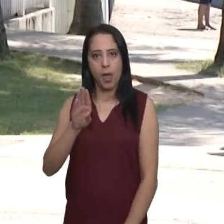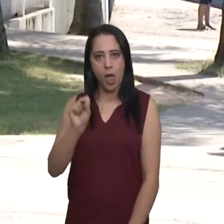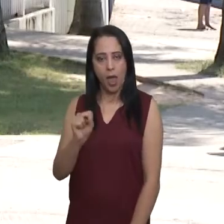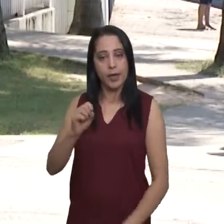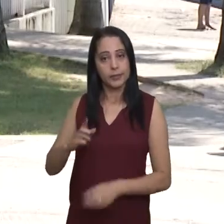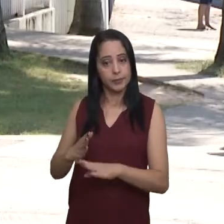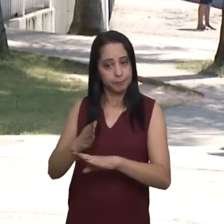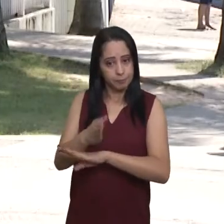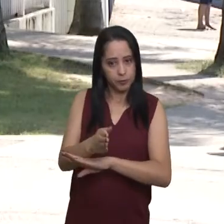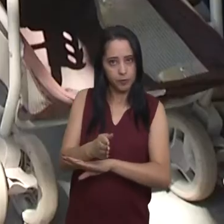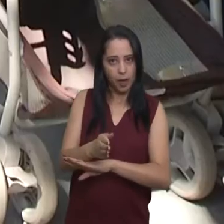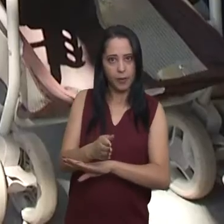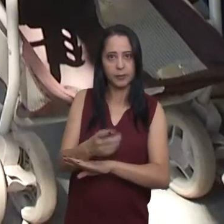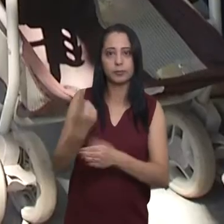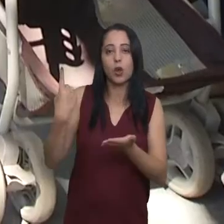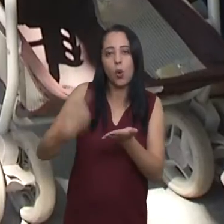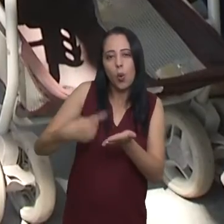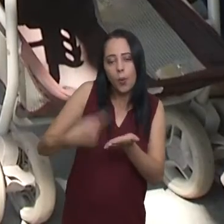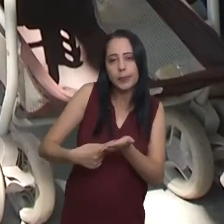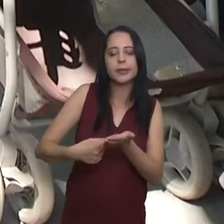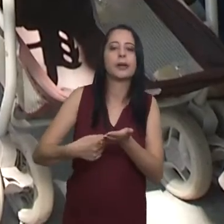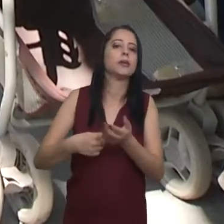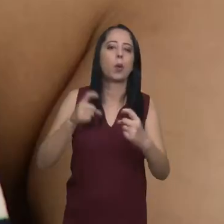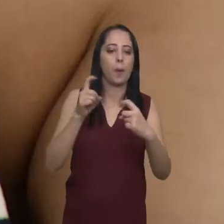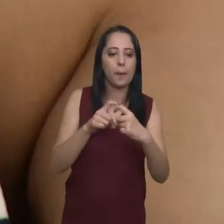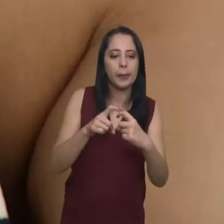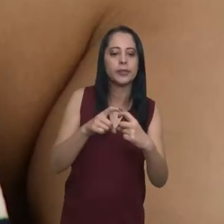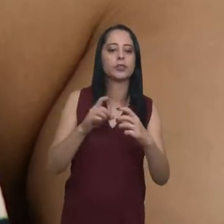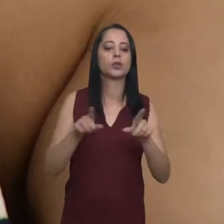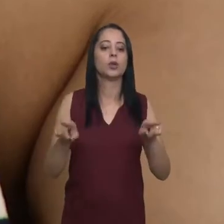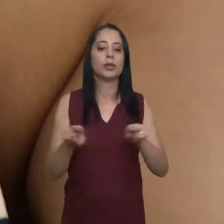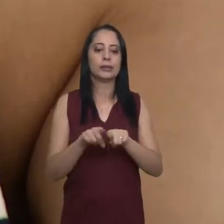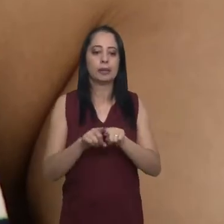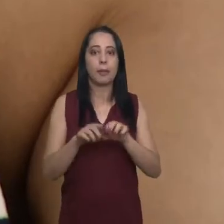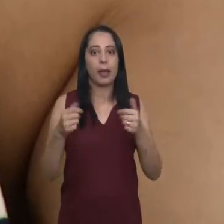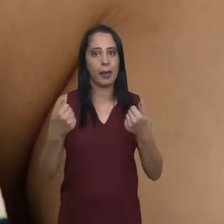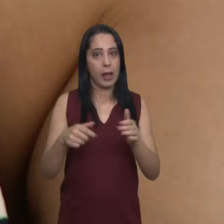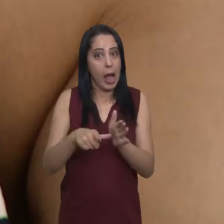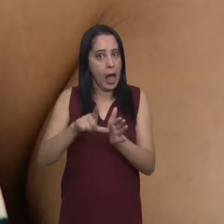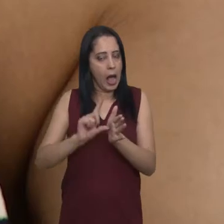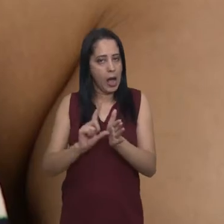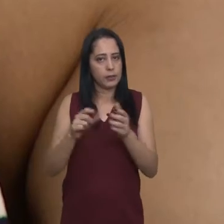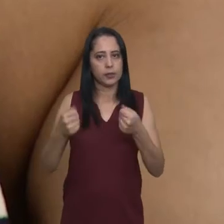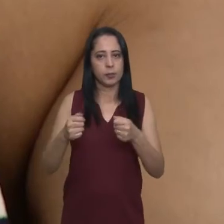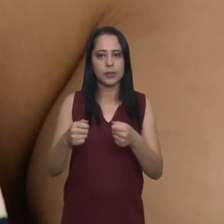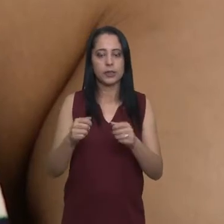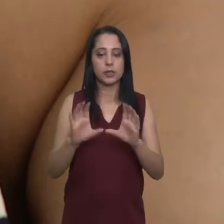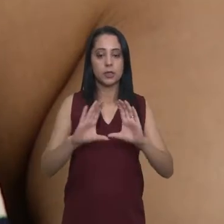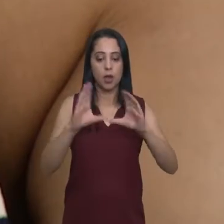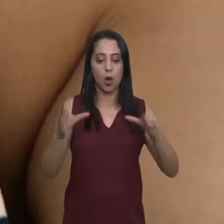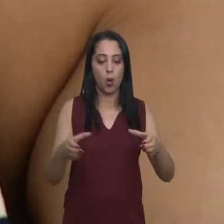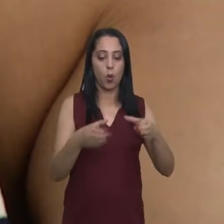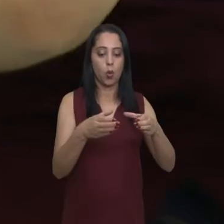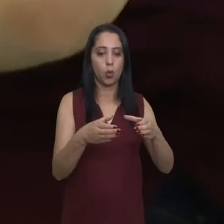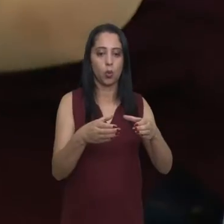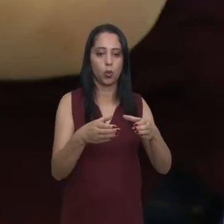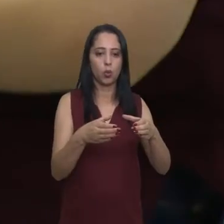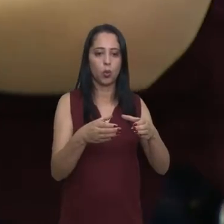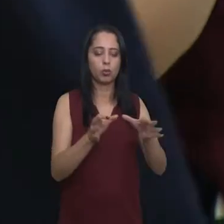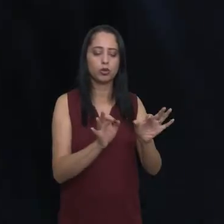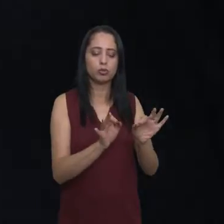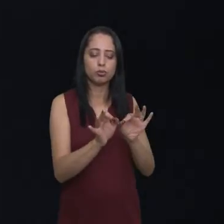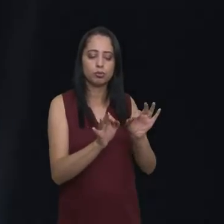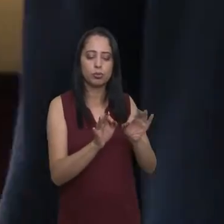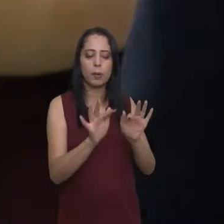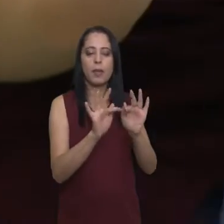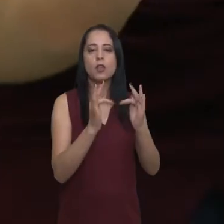saúde e agendar uma consulta. Antes da aplicação, ainda é preciso participar de um grupo de planejamento familiar para conhecer